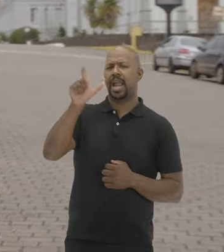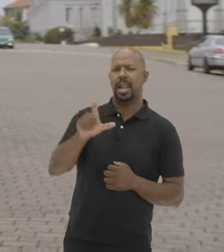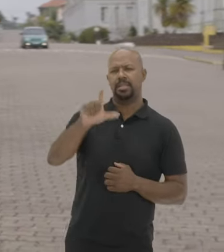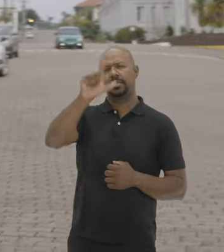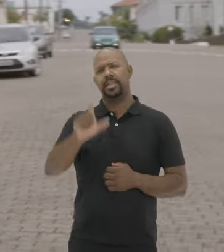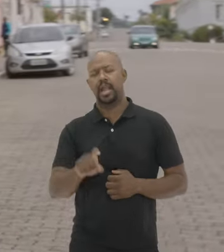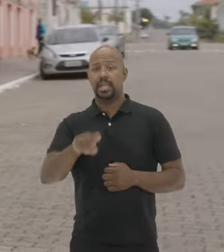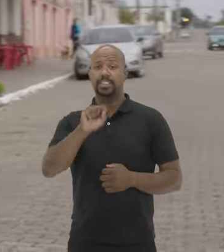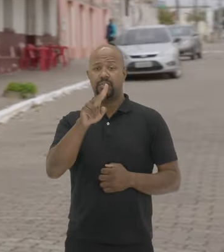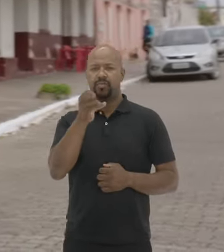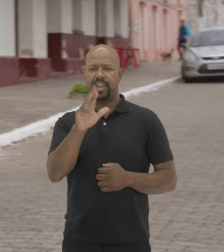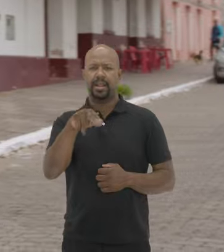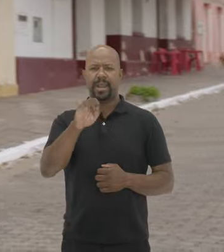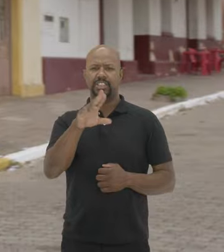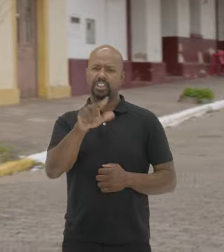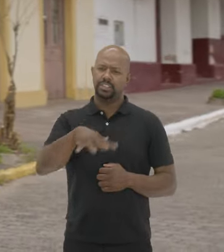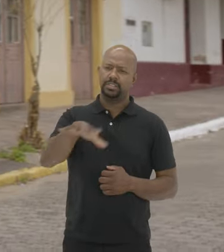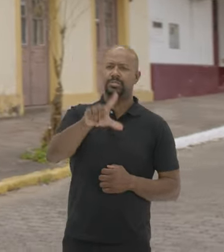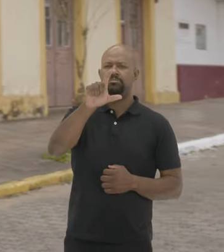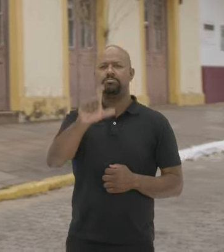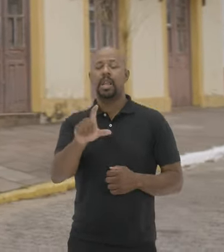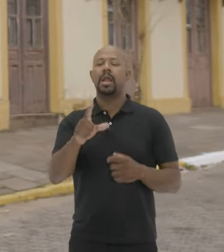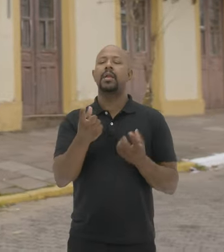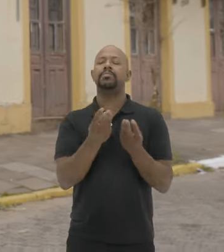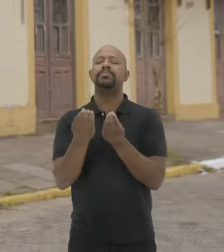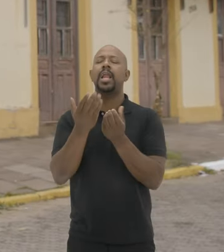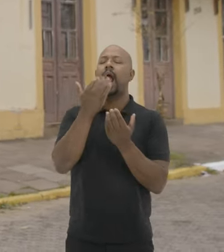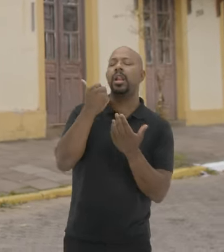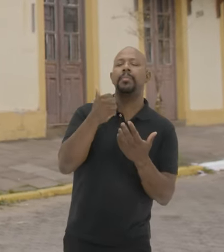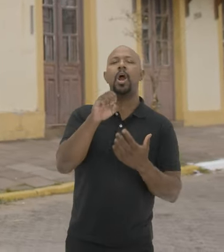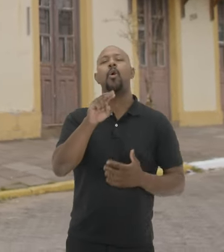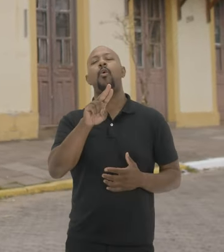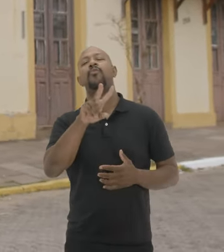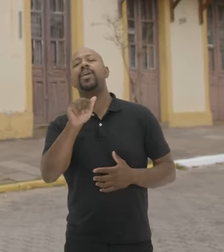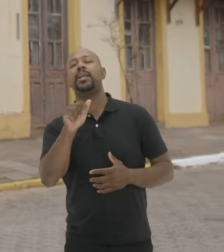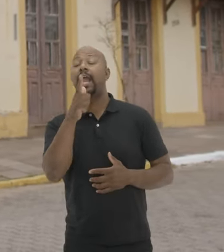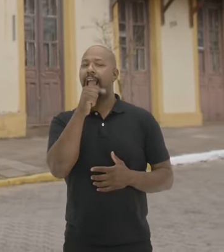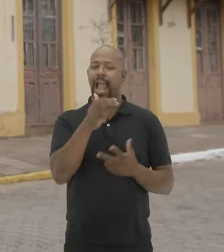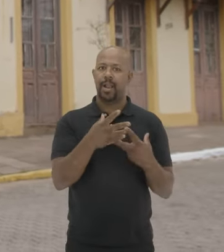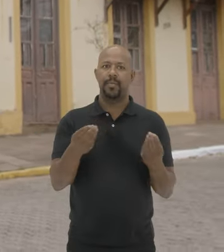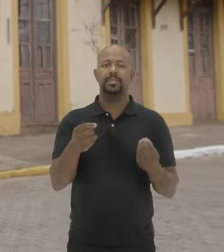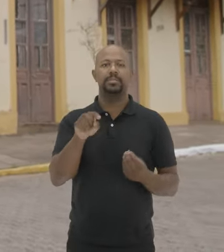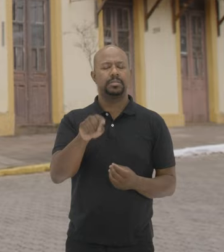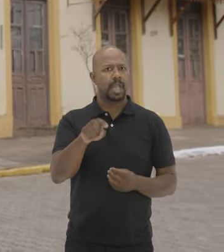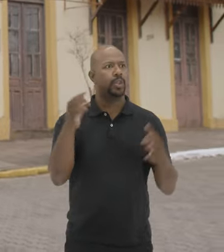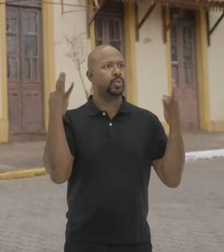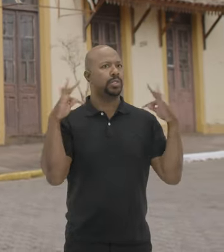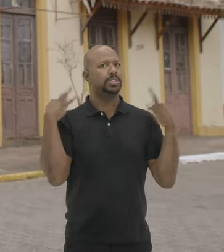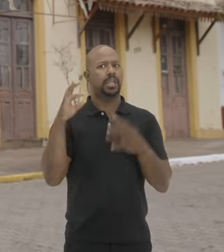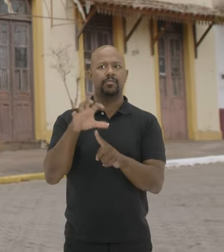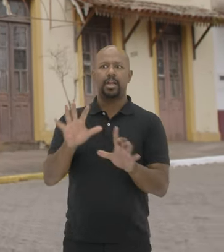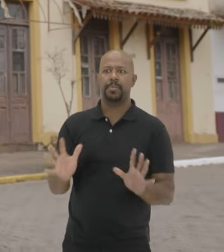centro do estado, Silveira Martins possui as rotas gastronômica, da uva e das águas. É uma cidade turística que investe no